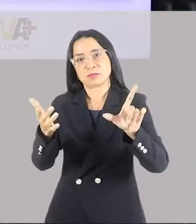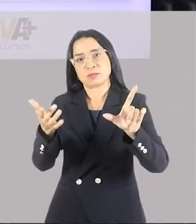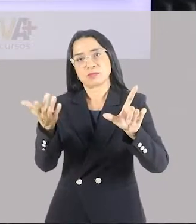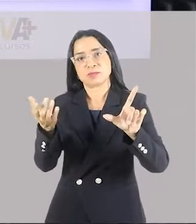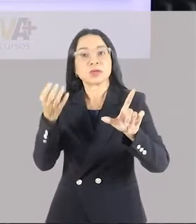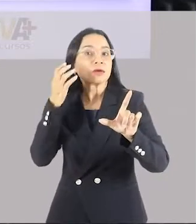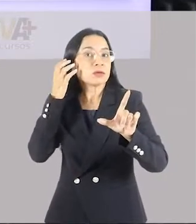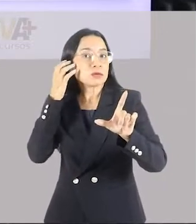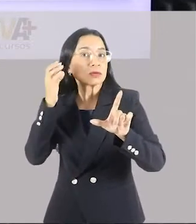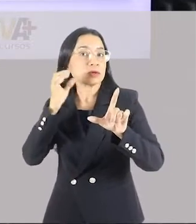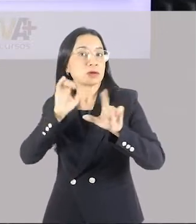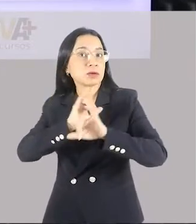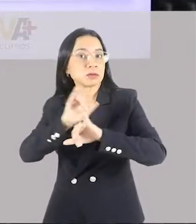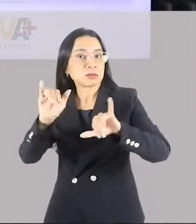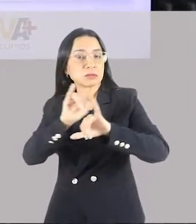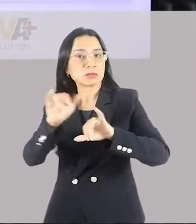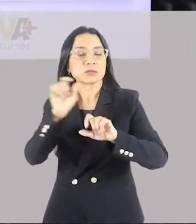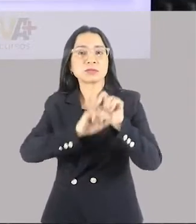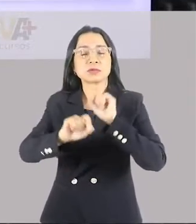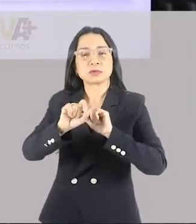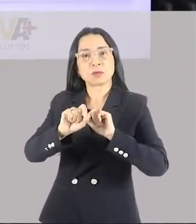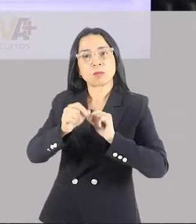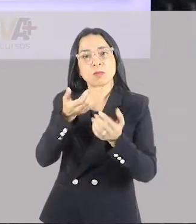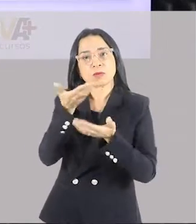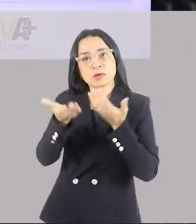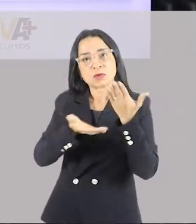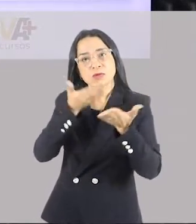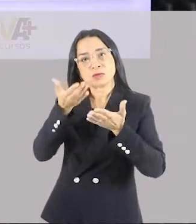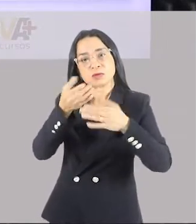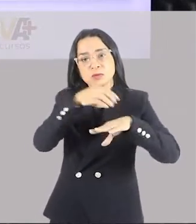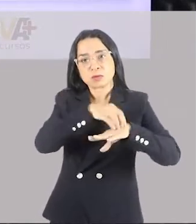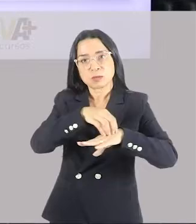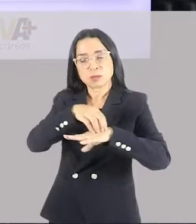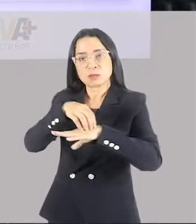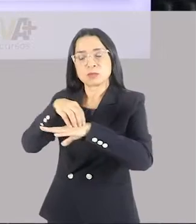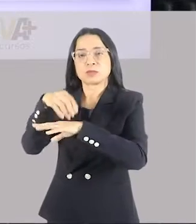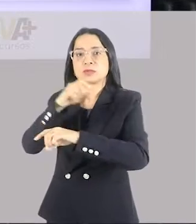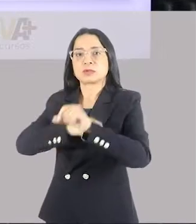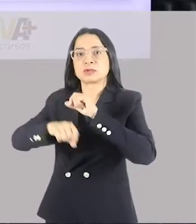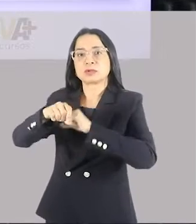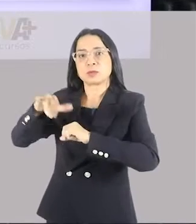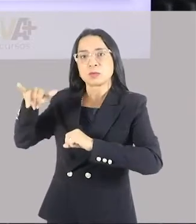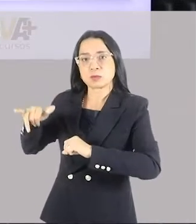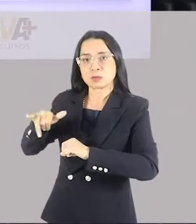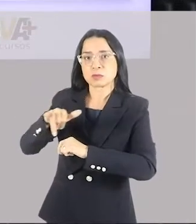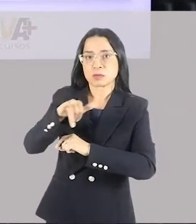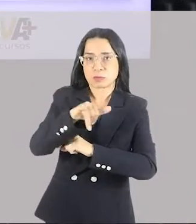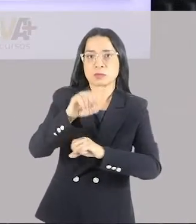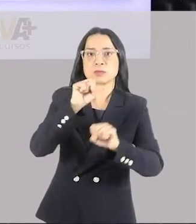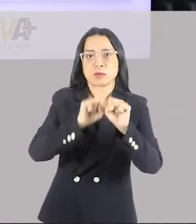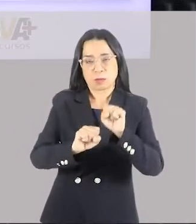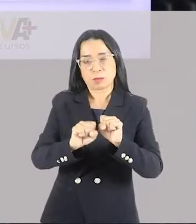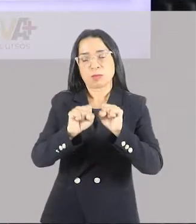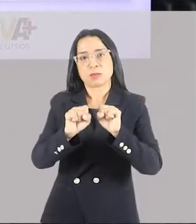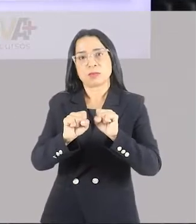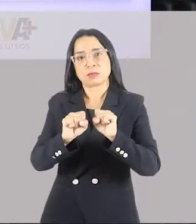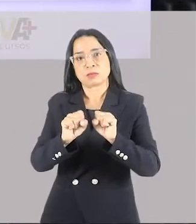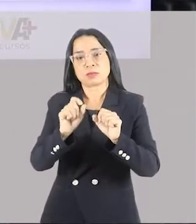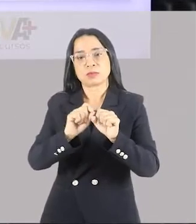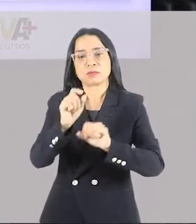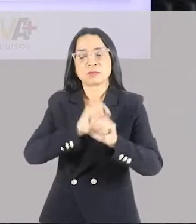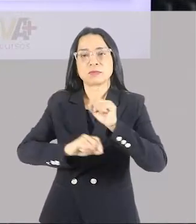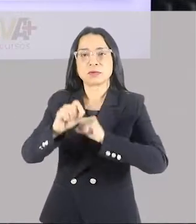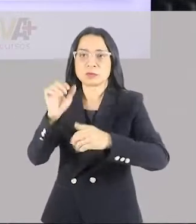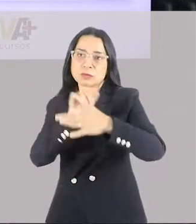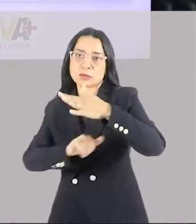de radiodifusão, o serviço de transporte aéreo, eles podem ser executados